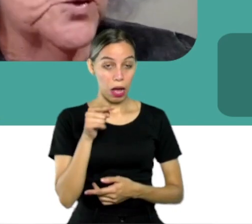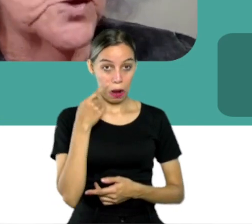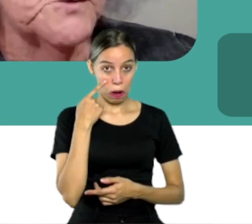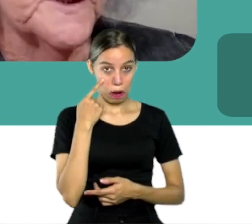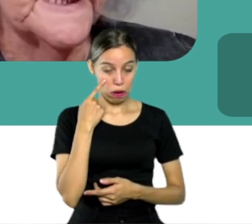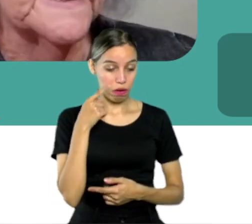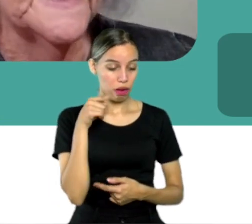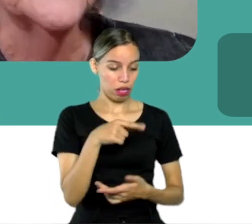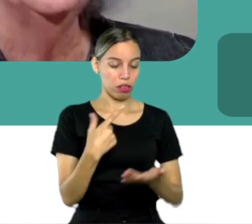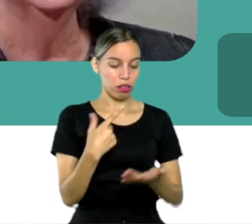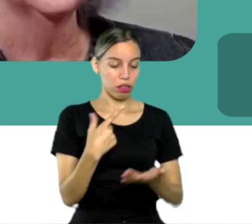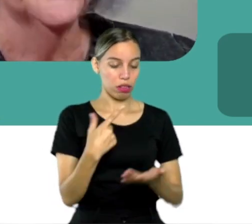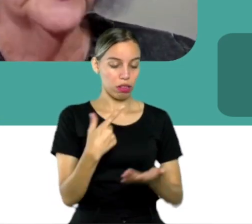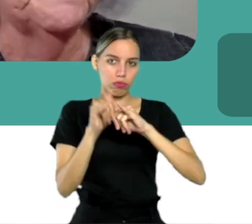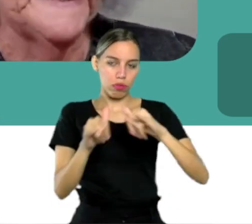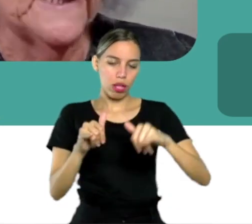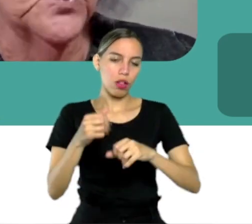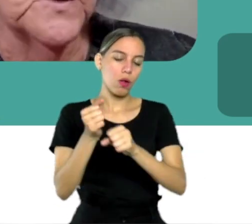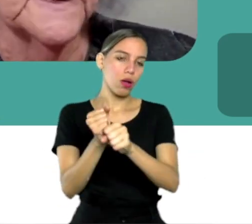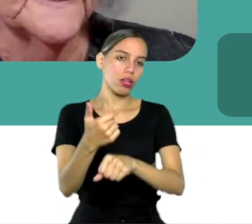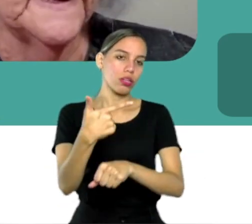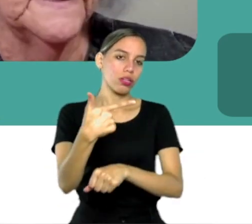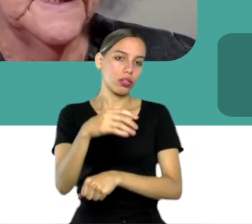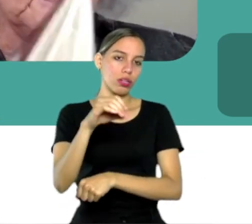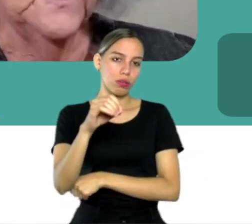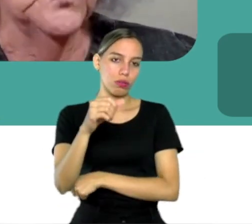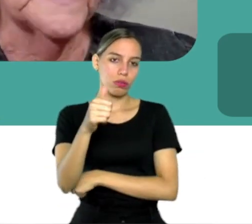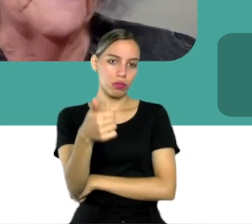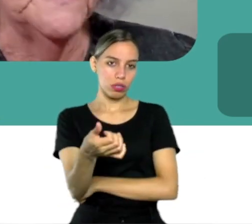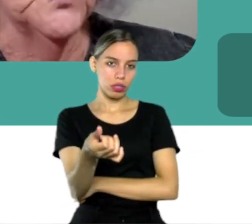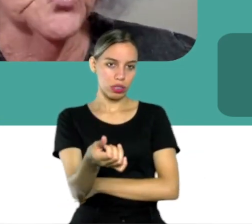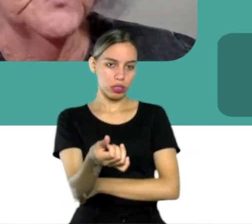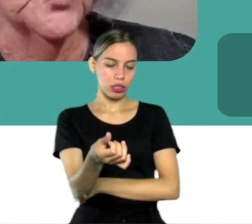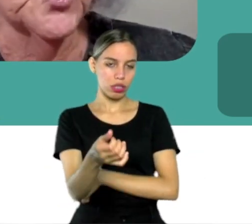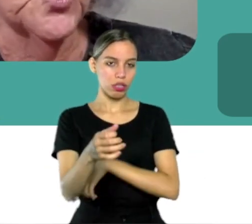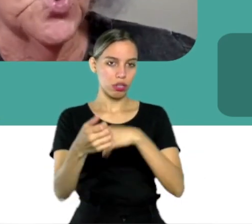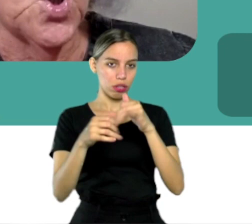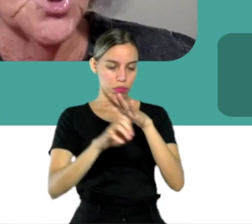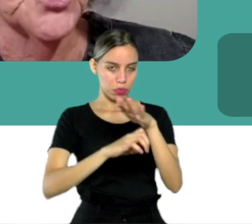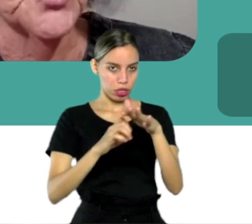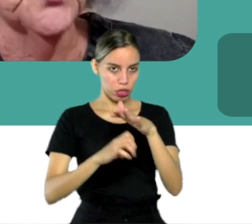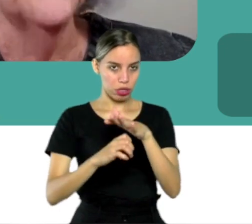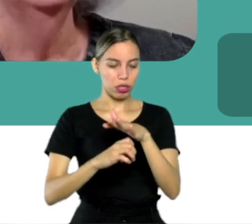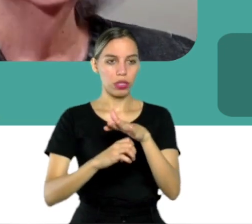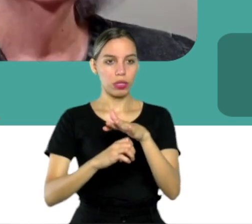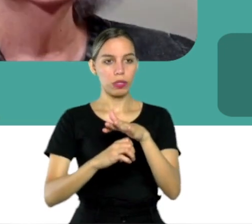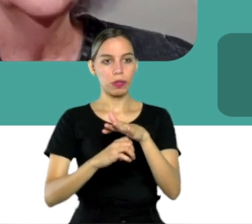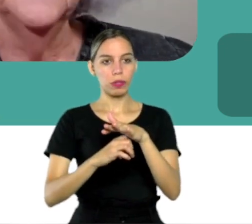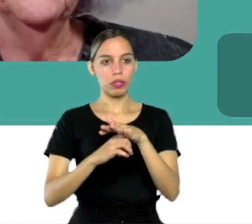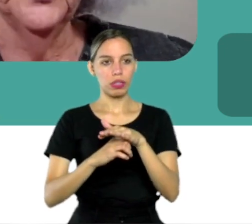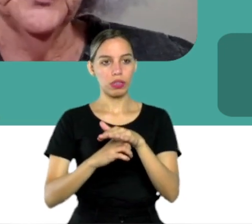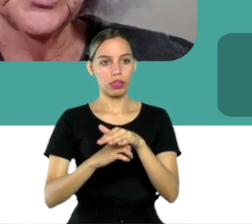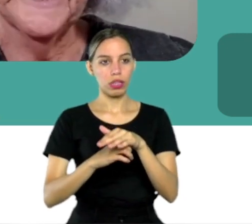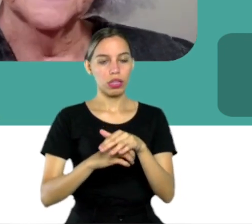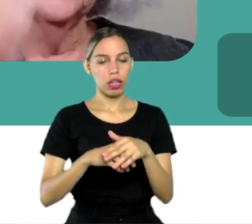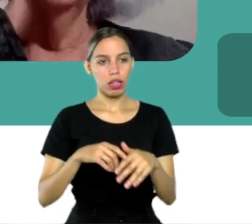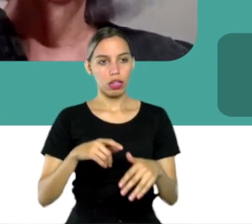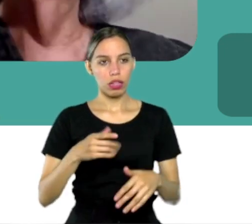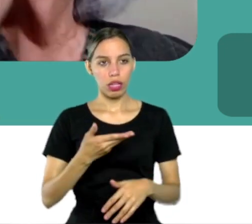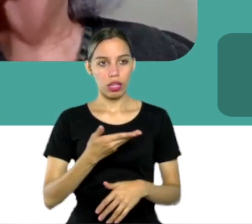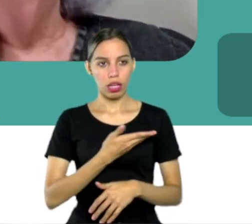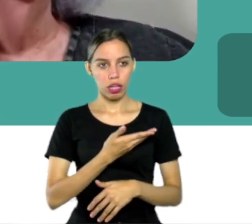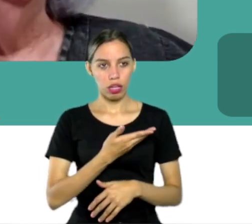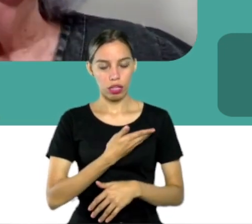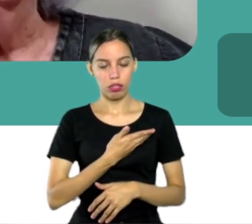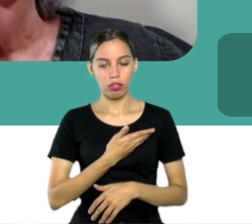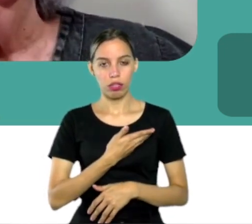em 2016 pela editora Penalux, né? Os amigos Wilson Gorge, Tonho França, por indicação